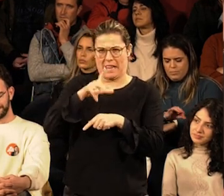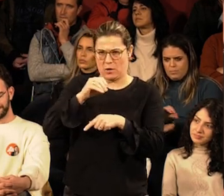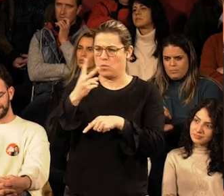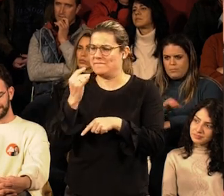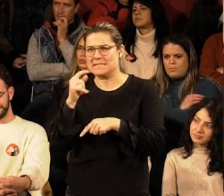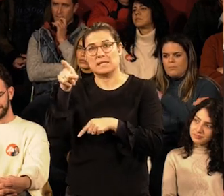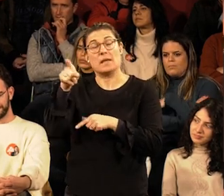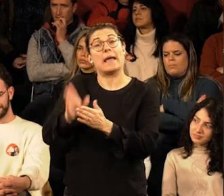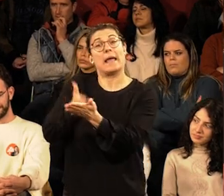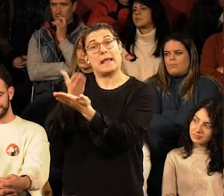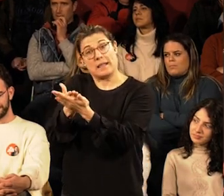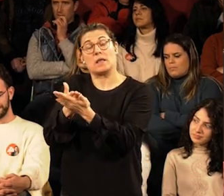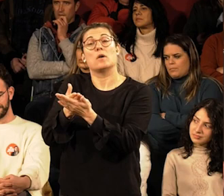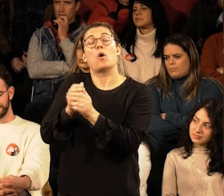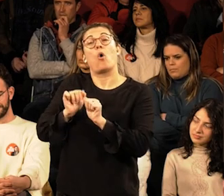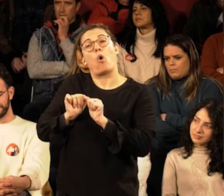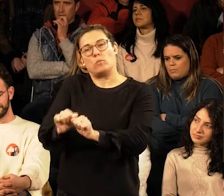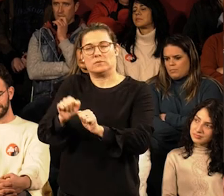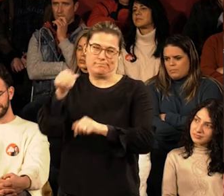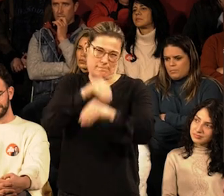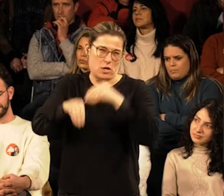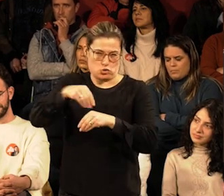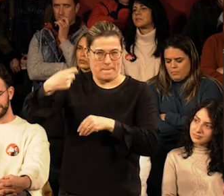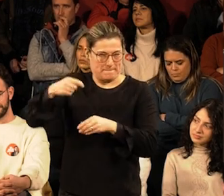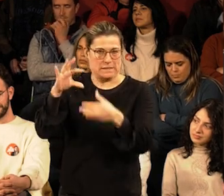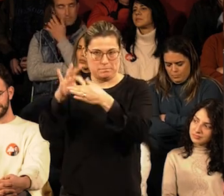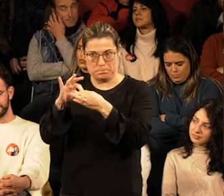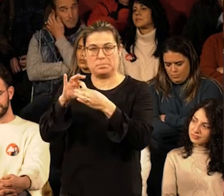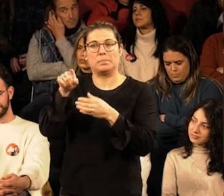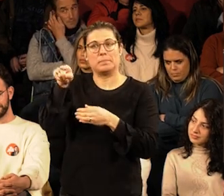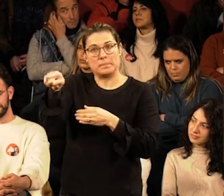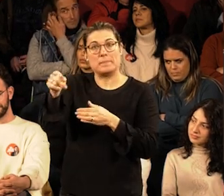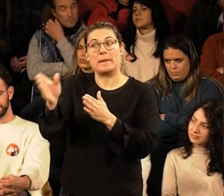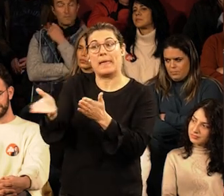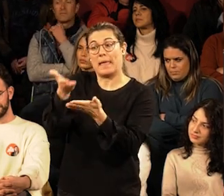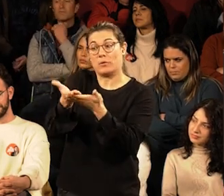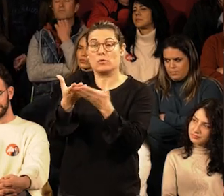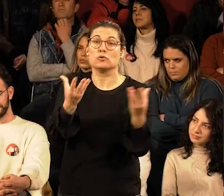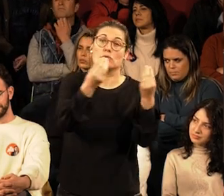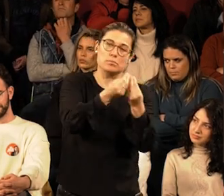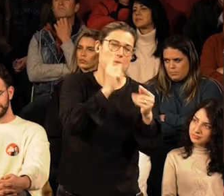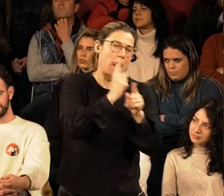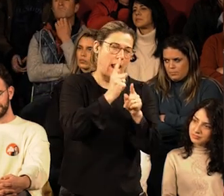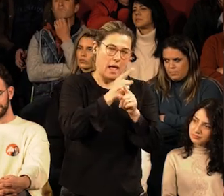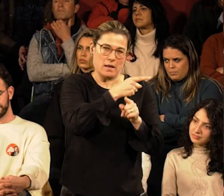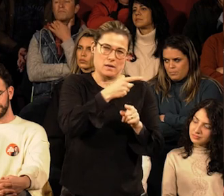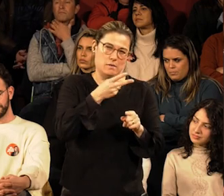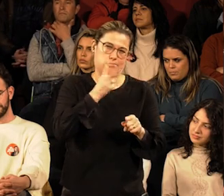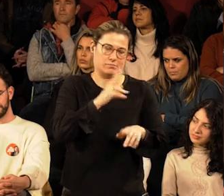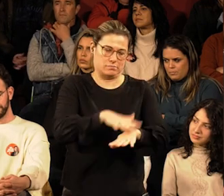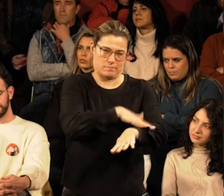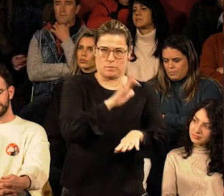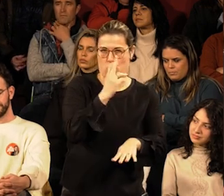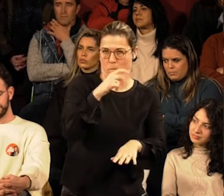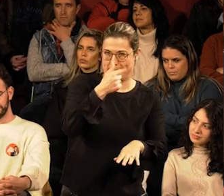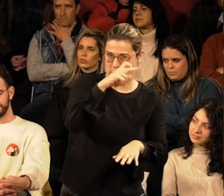oposicionista às eleições presidenciais para juntar a sua candidatura a do General Humberto Delgado que